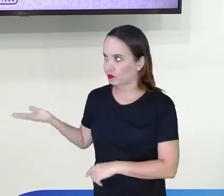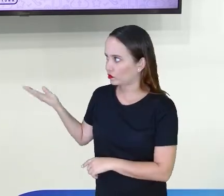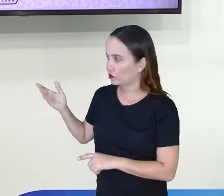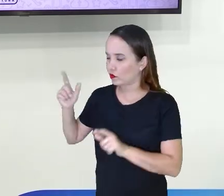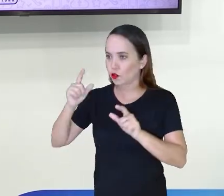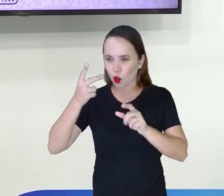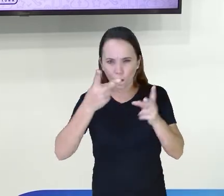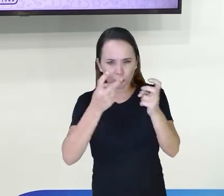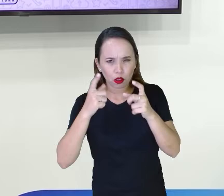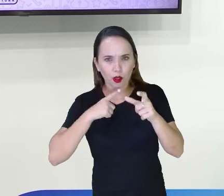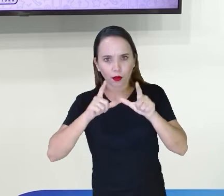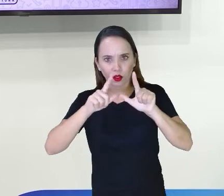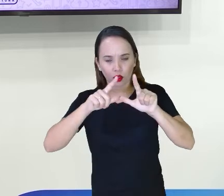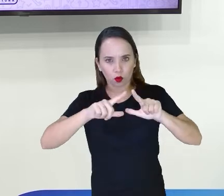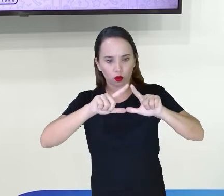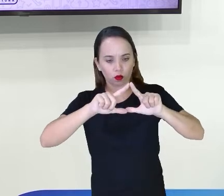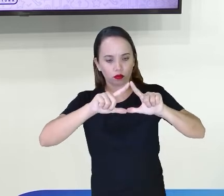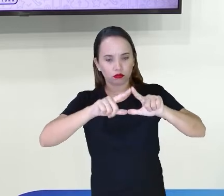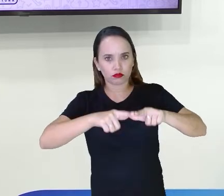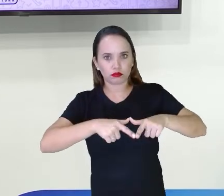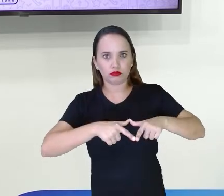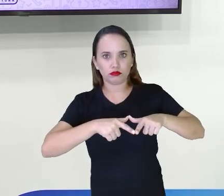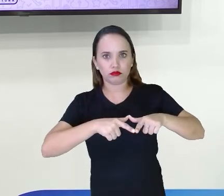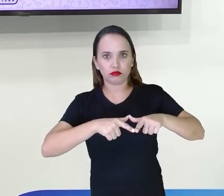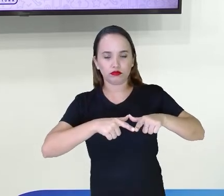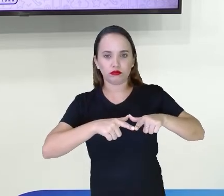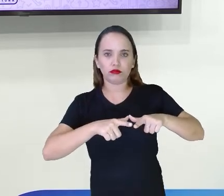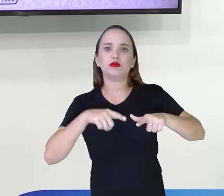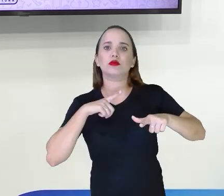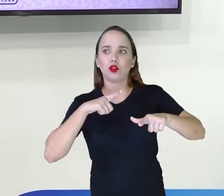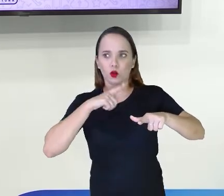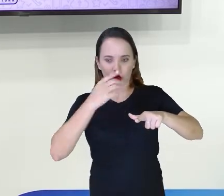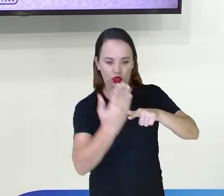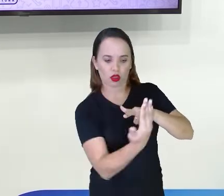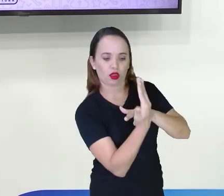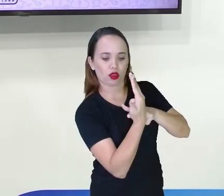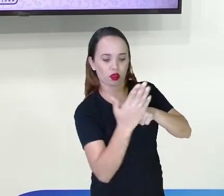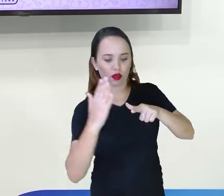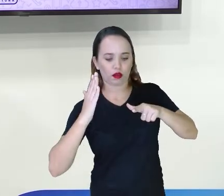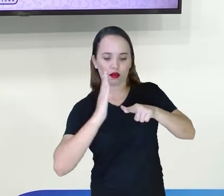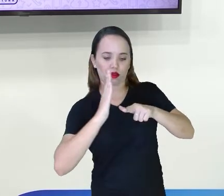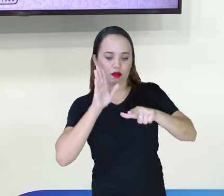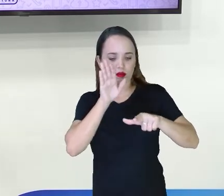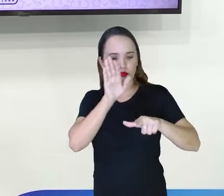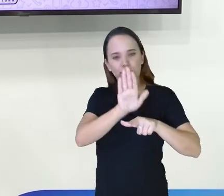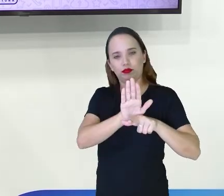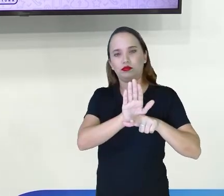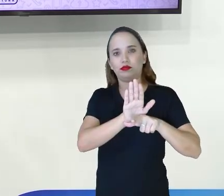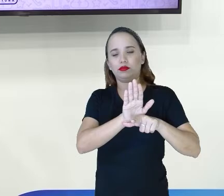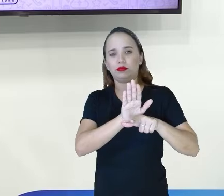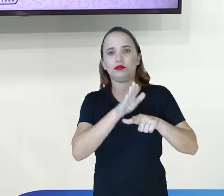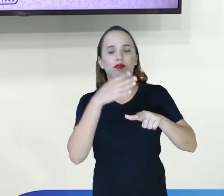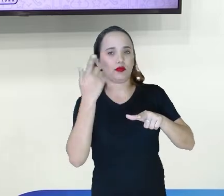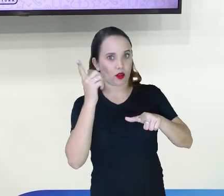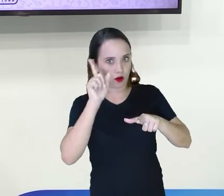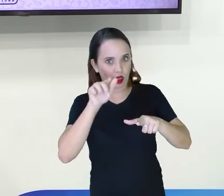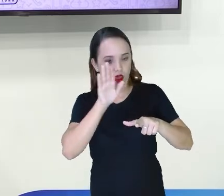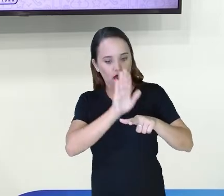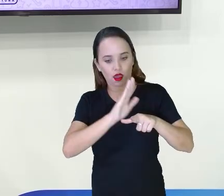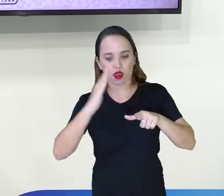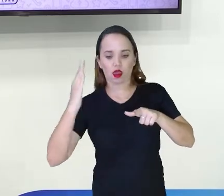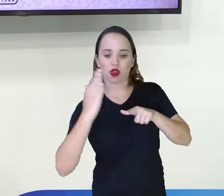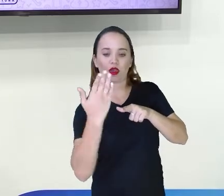base é um triângulo. As minhas faces laterais, lembra, sempre